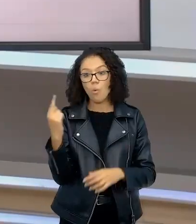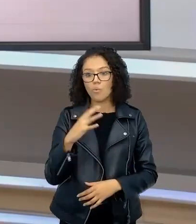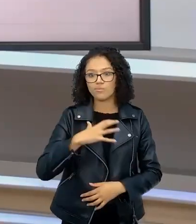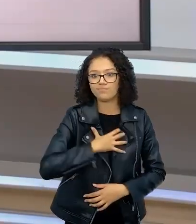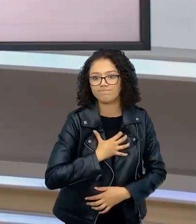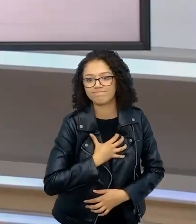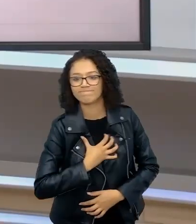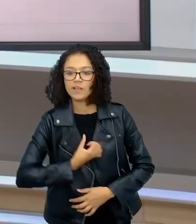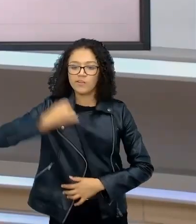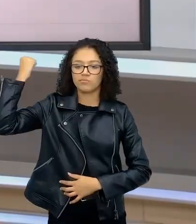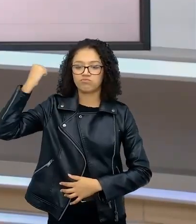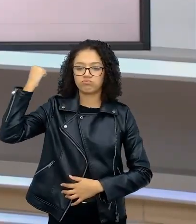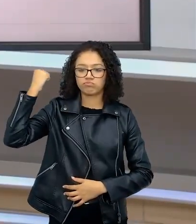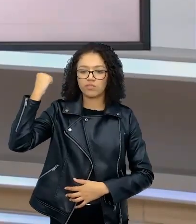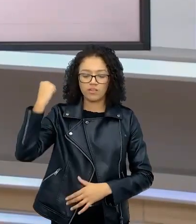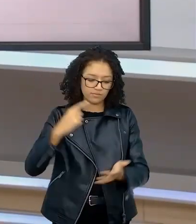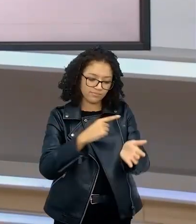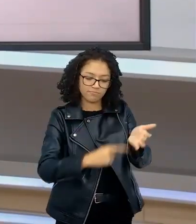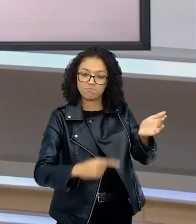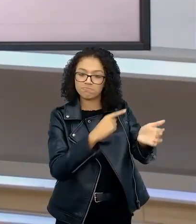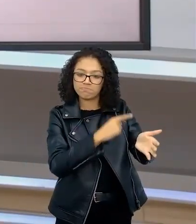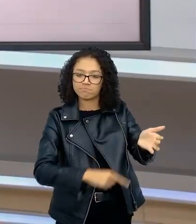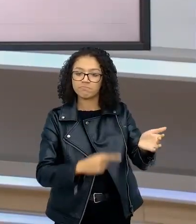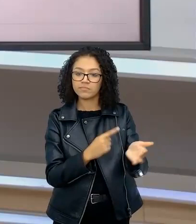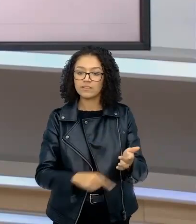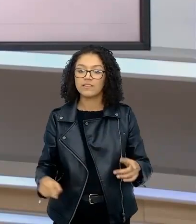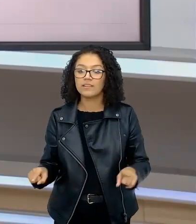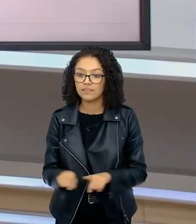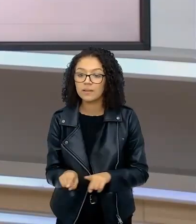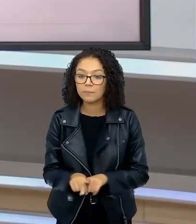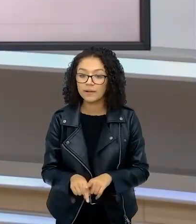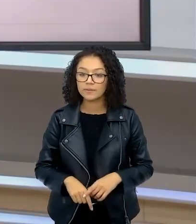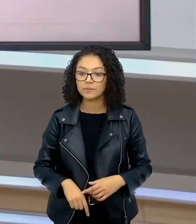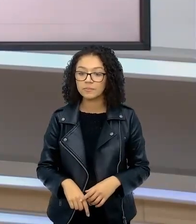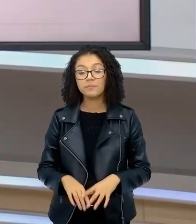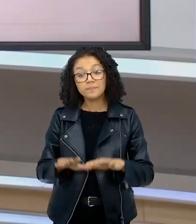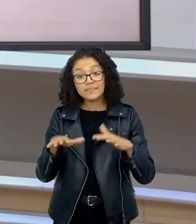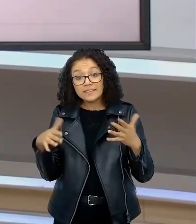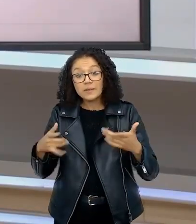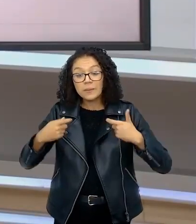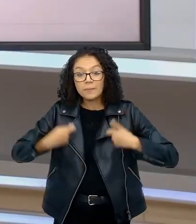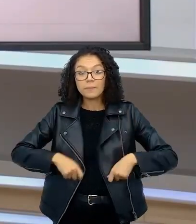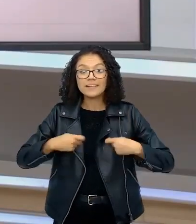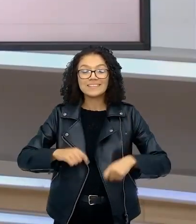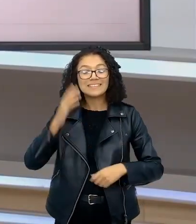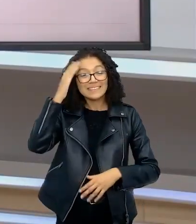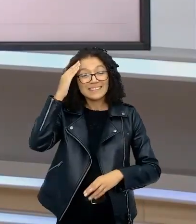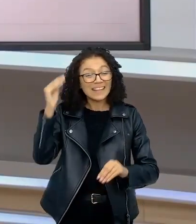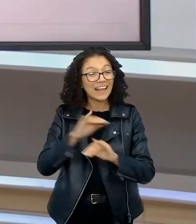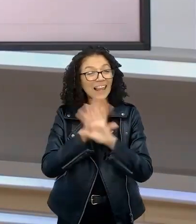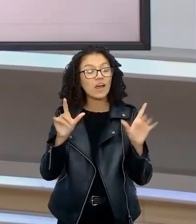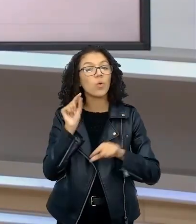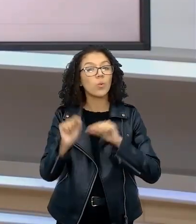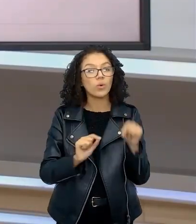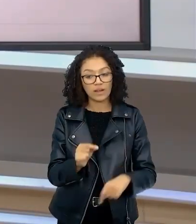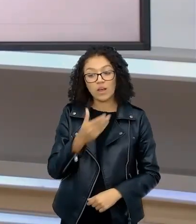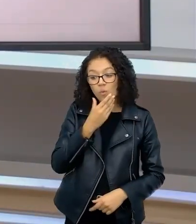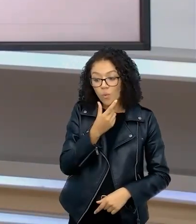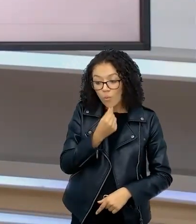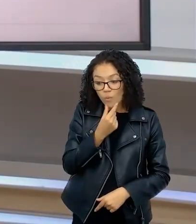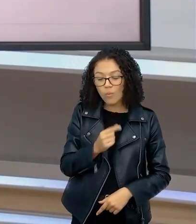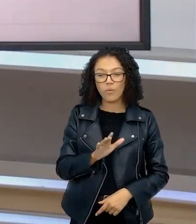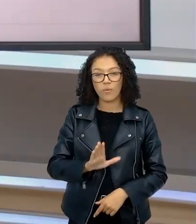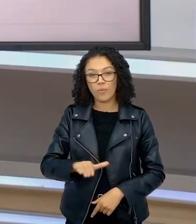por aí vai. E aí, gente, a gente precisa entender que a forma de se comportar que os meninos hoje entendem